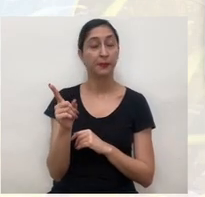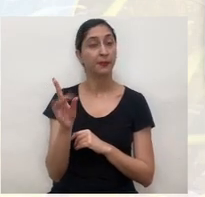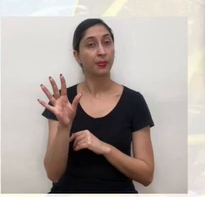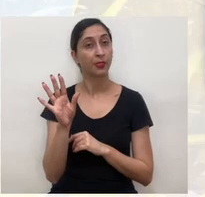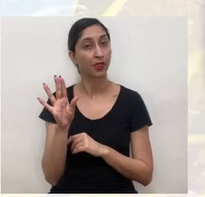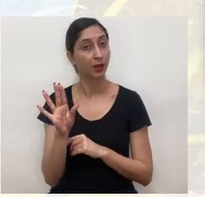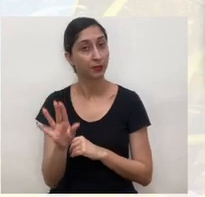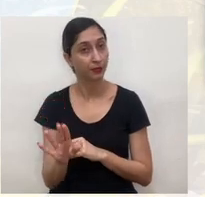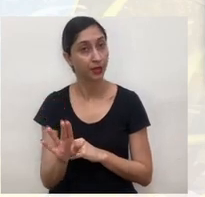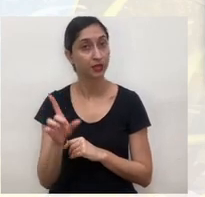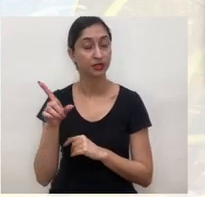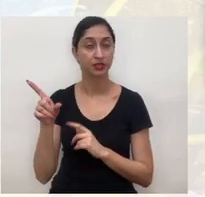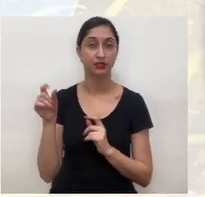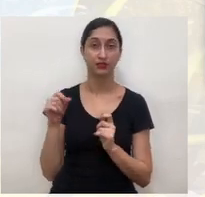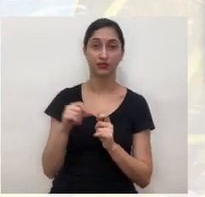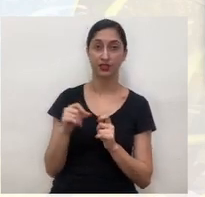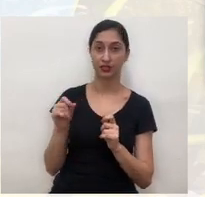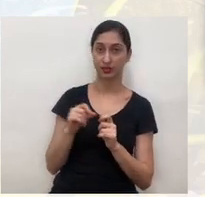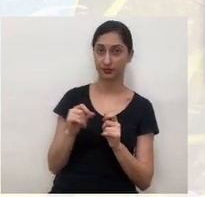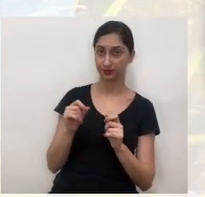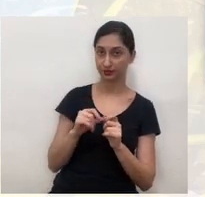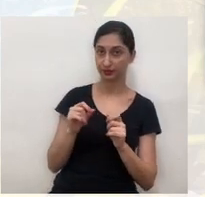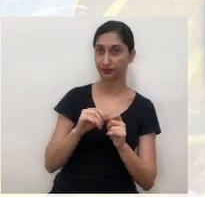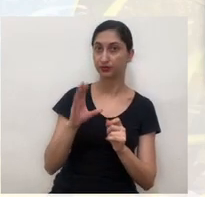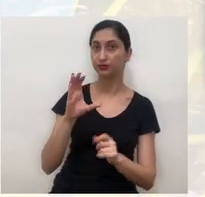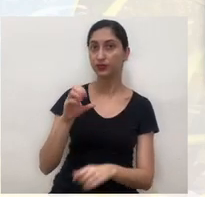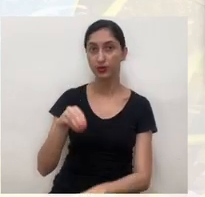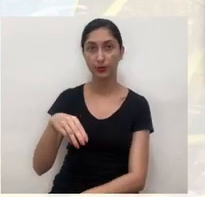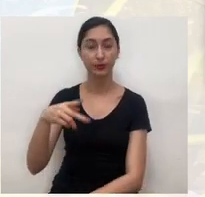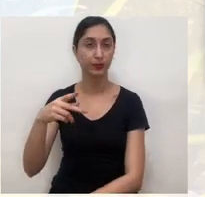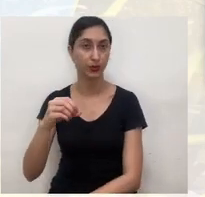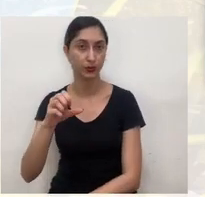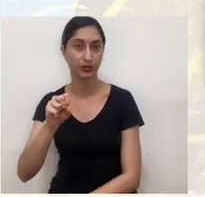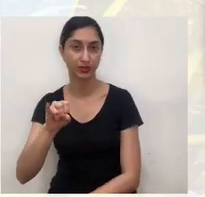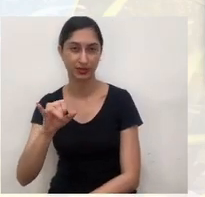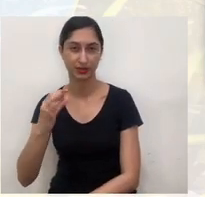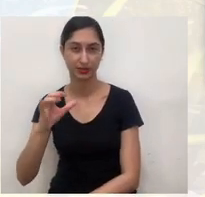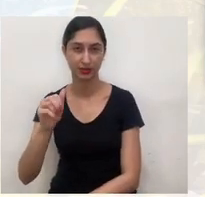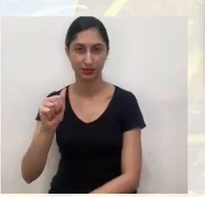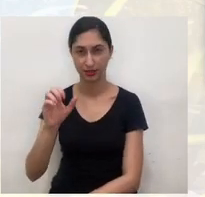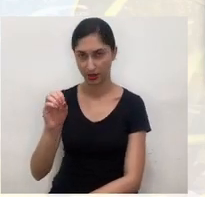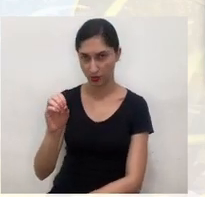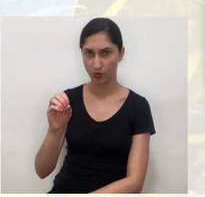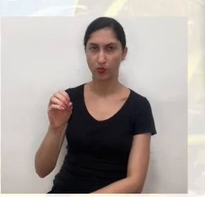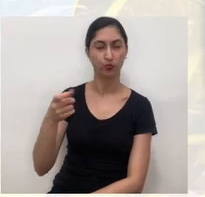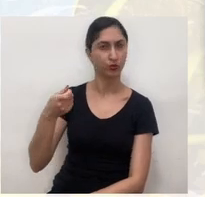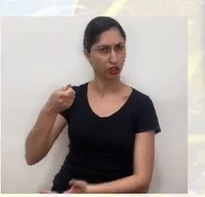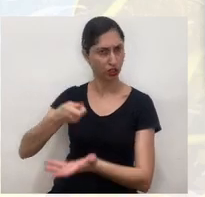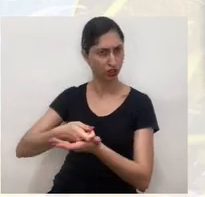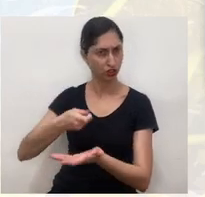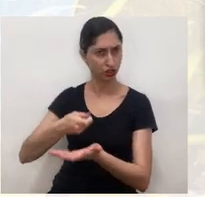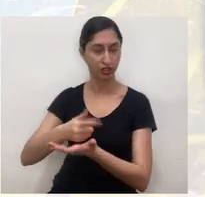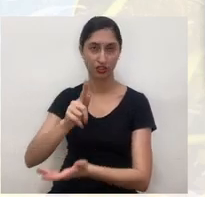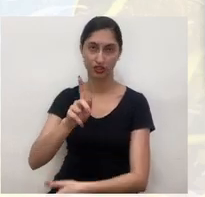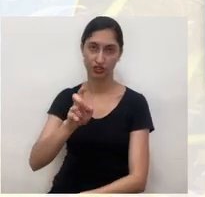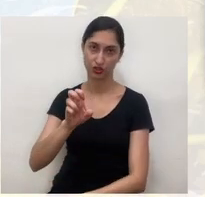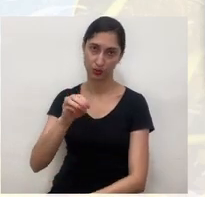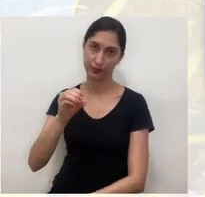fez uma composição geométrica, assim, meio rígida, né? Porque o próprio